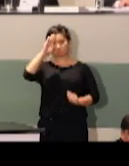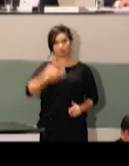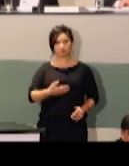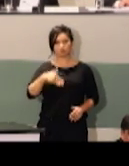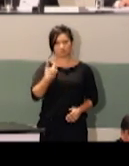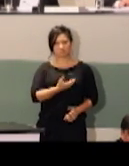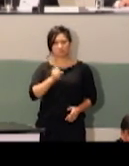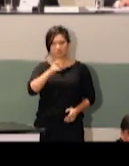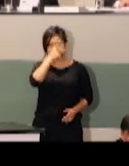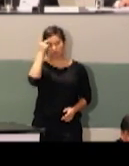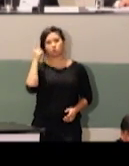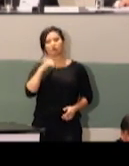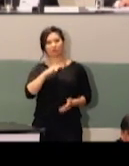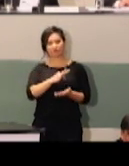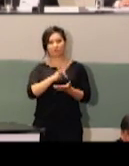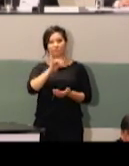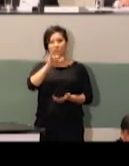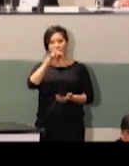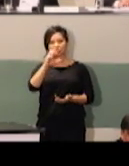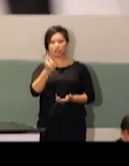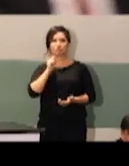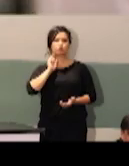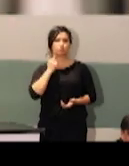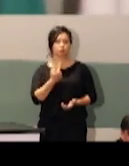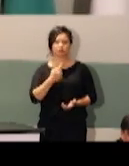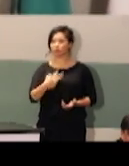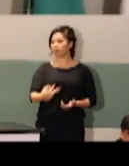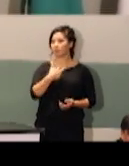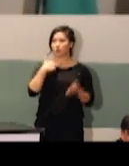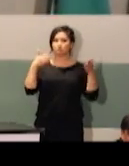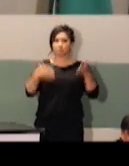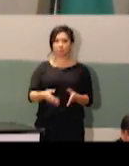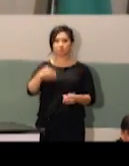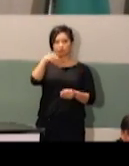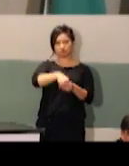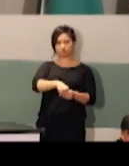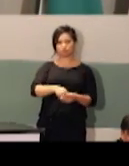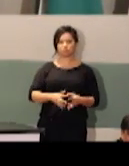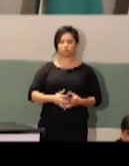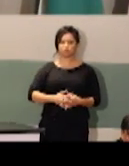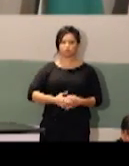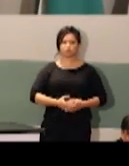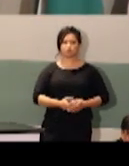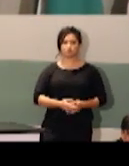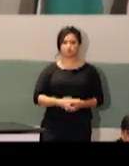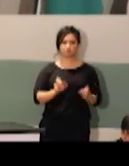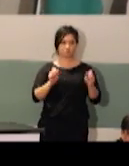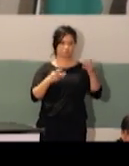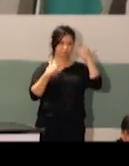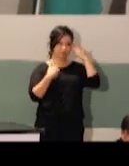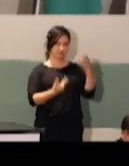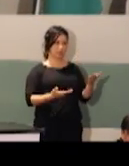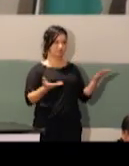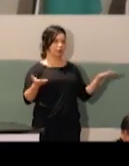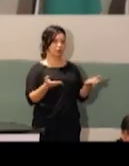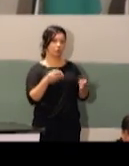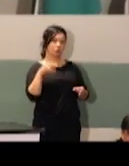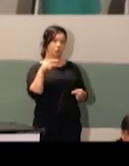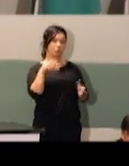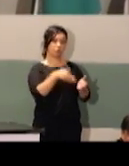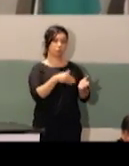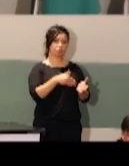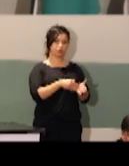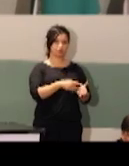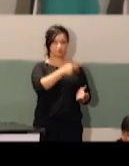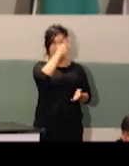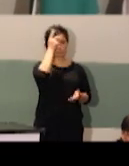condenadas a ficha suja participem da eleição. Ok. Muito obrigada, candidato. Por favor, plateia. Agora, o último candidato, a